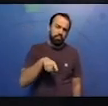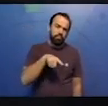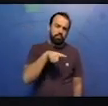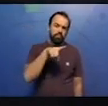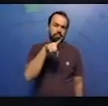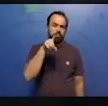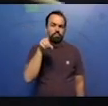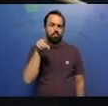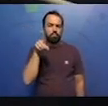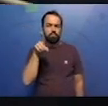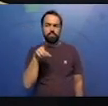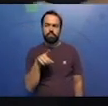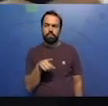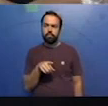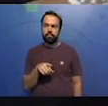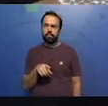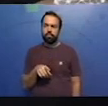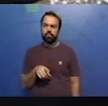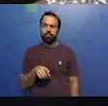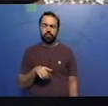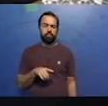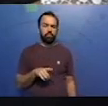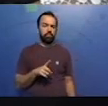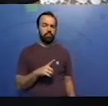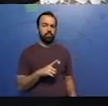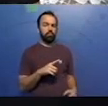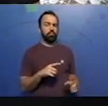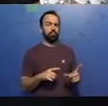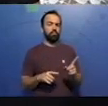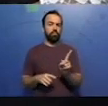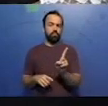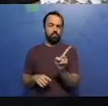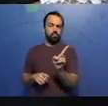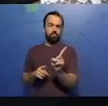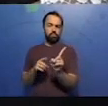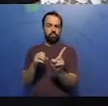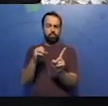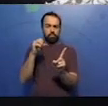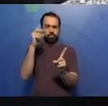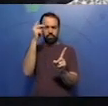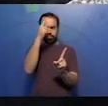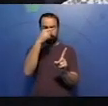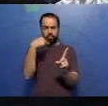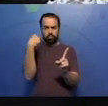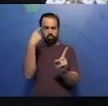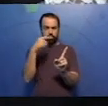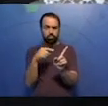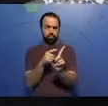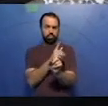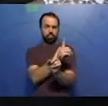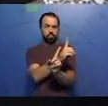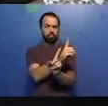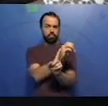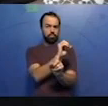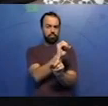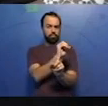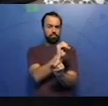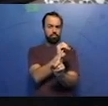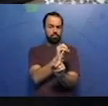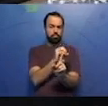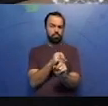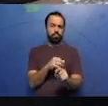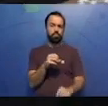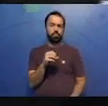toda. Ponteiro que marcam as horas está aqui no 10, né? E eu já sei então que são